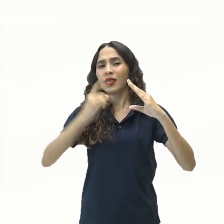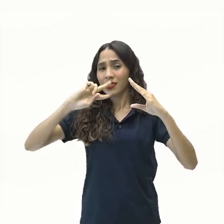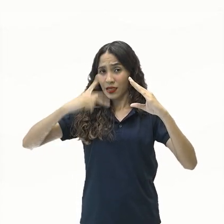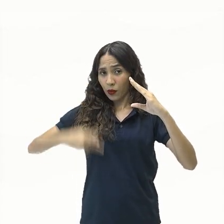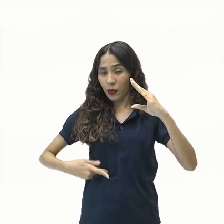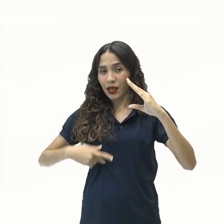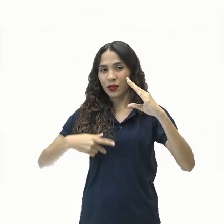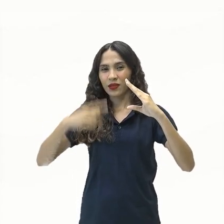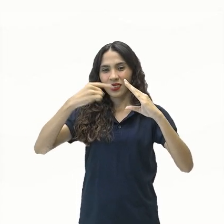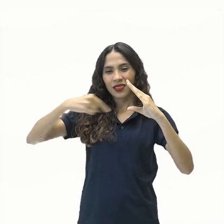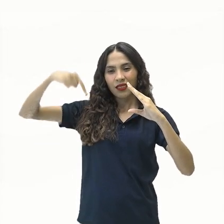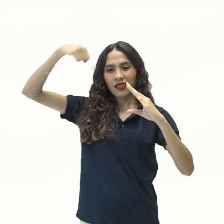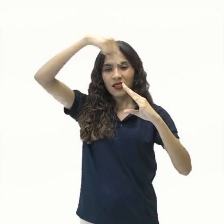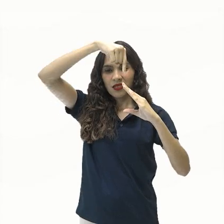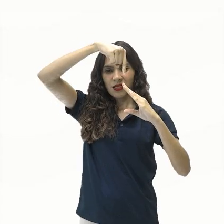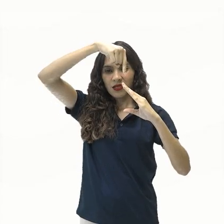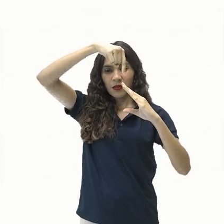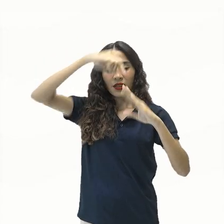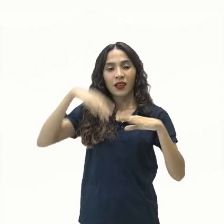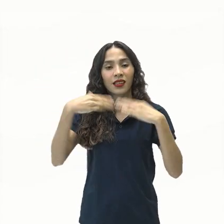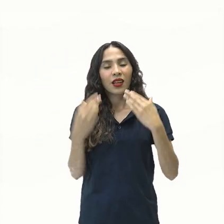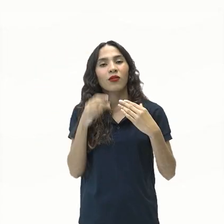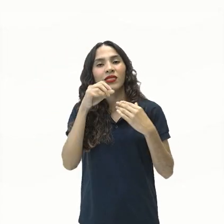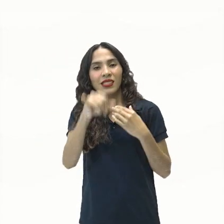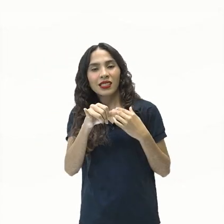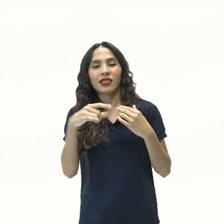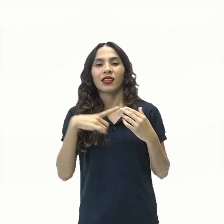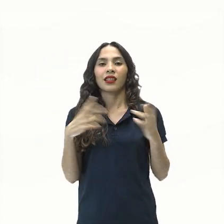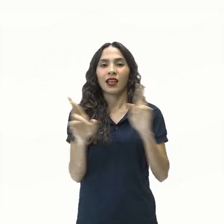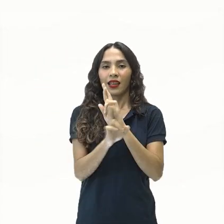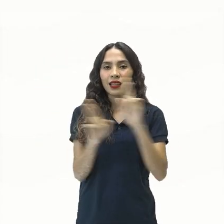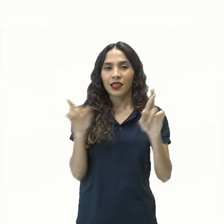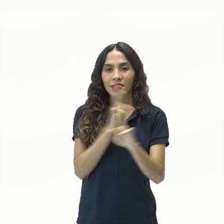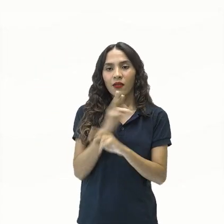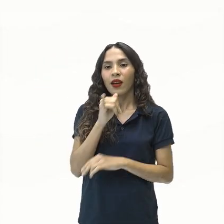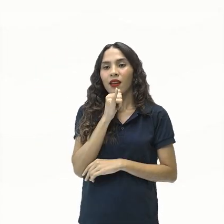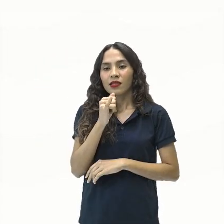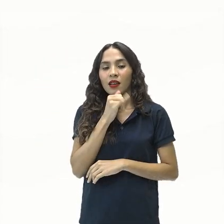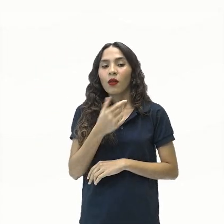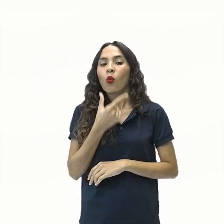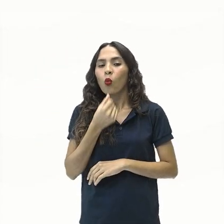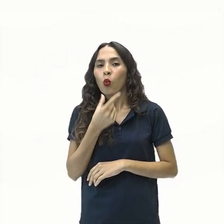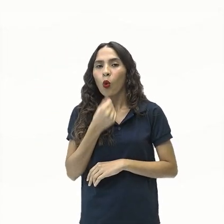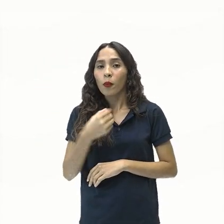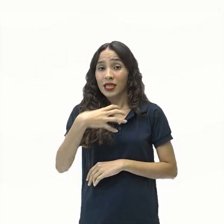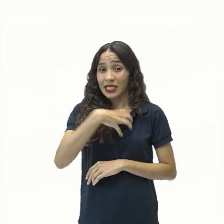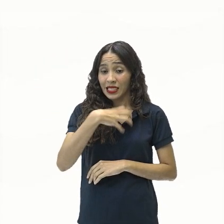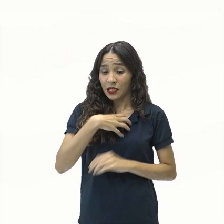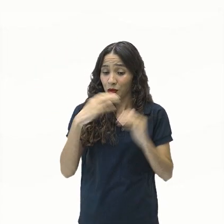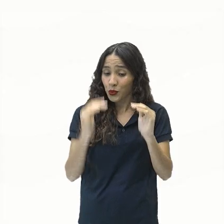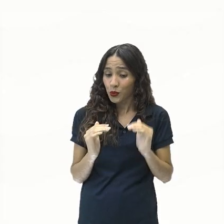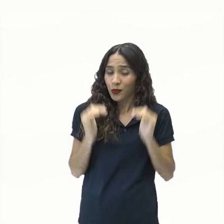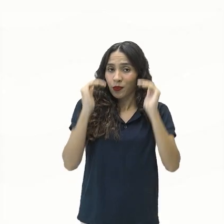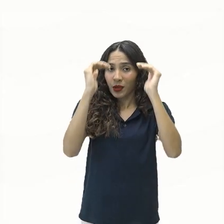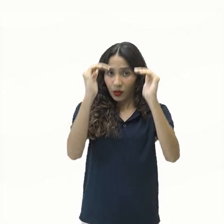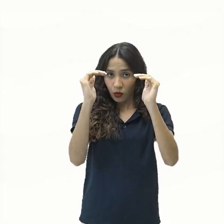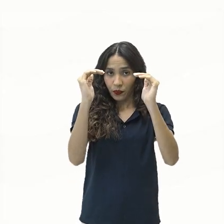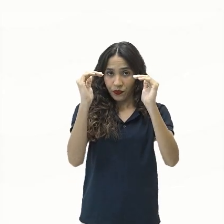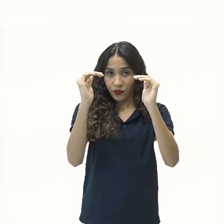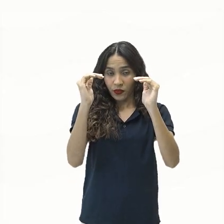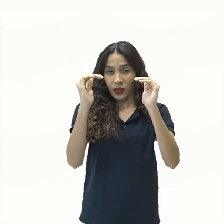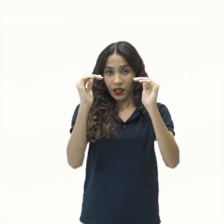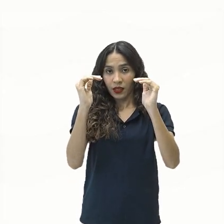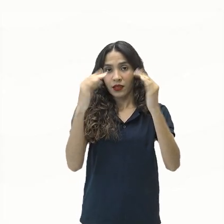né? Então, quando acontece essa relação aqui, ó, onde o homem se sente superior aos outros seres que